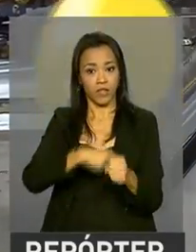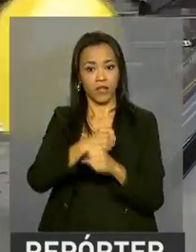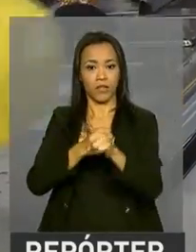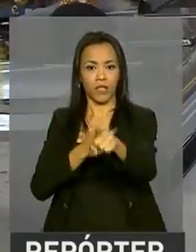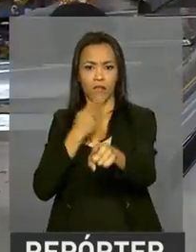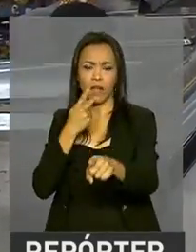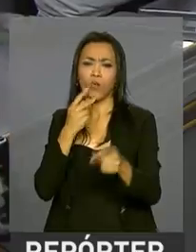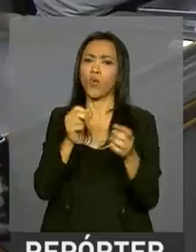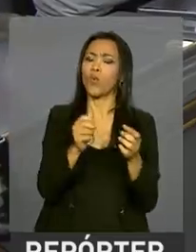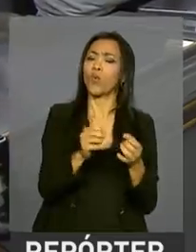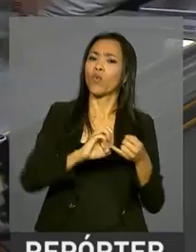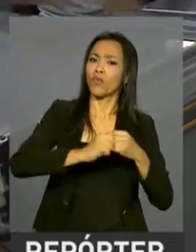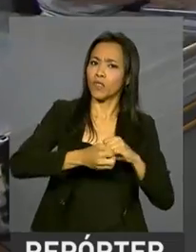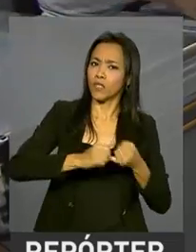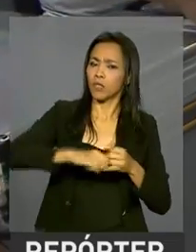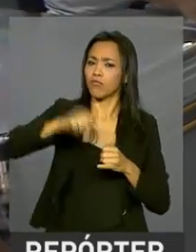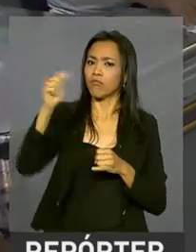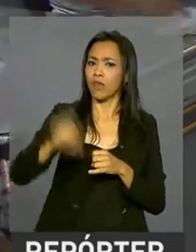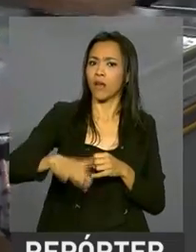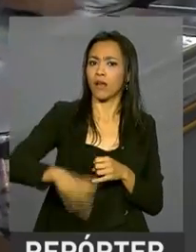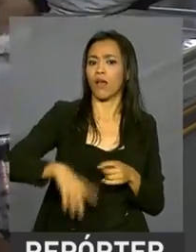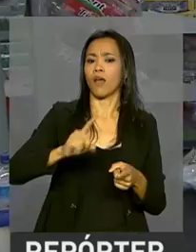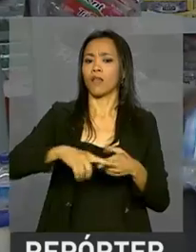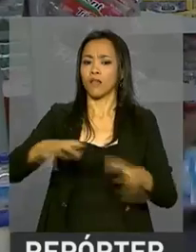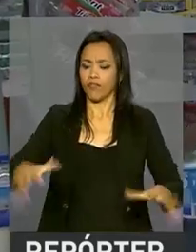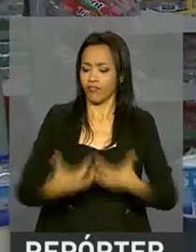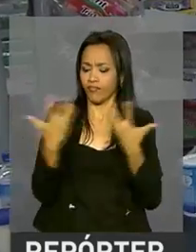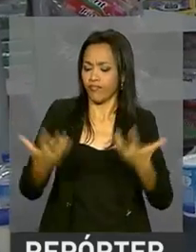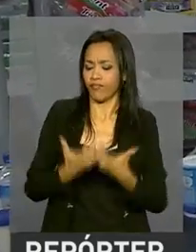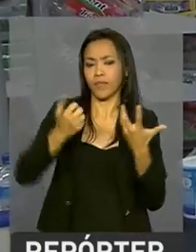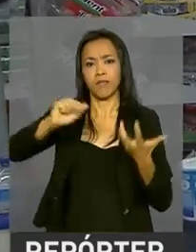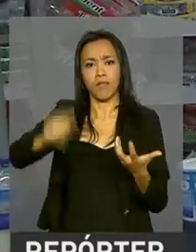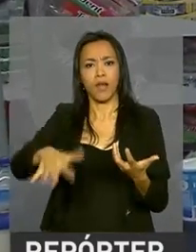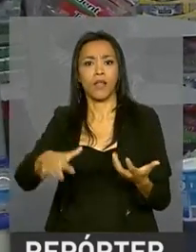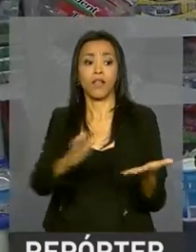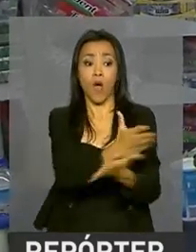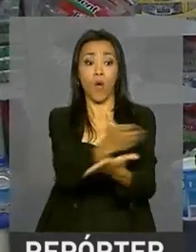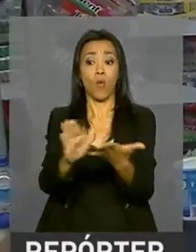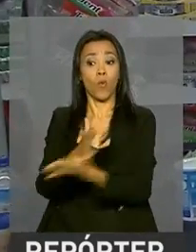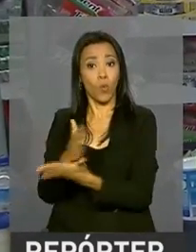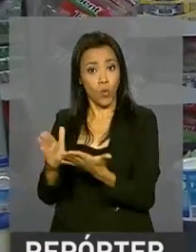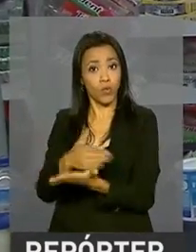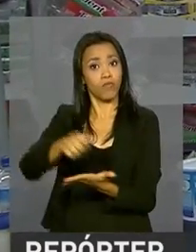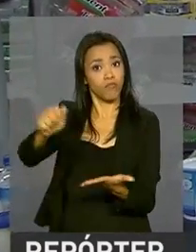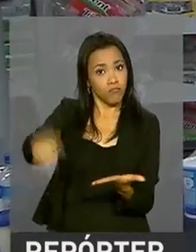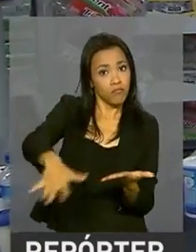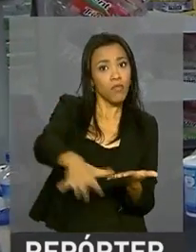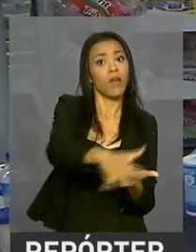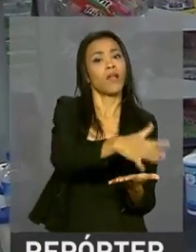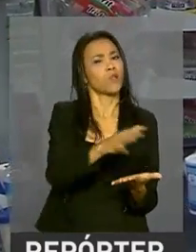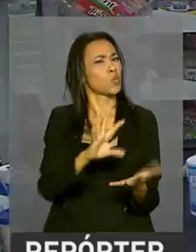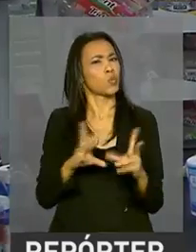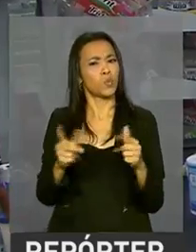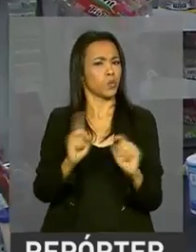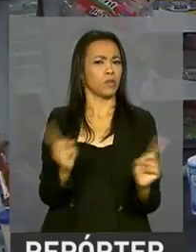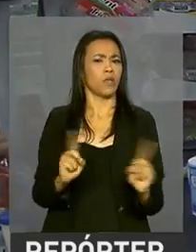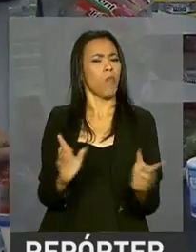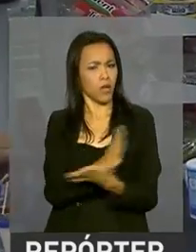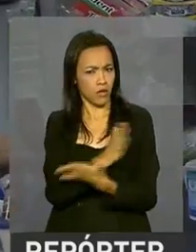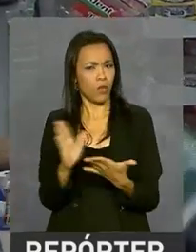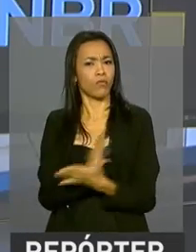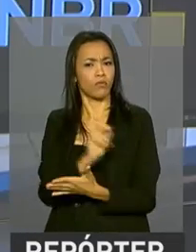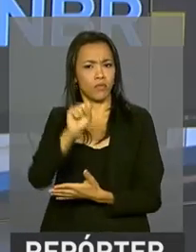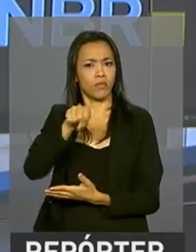mais barato mesmo. Os legumes e verduras, sim. Redução em alguns itens, não em muita coisa não, mas alguns itens consegui